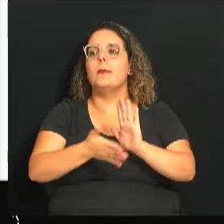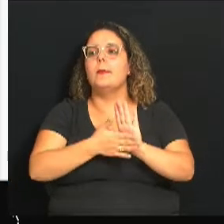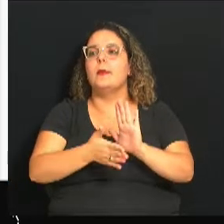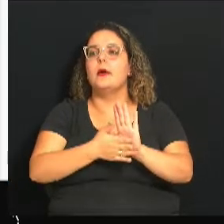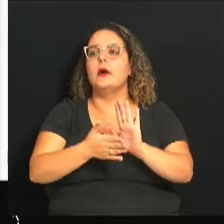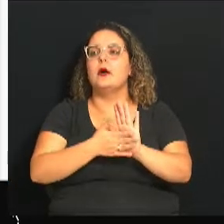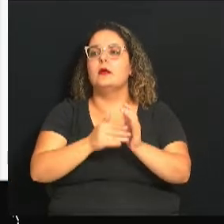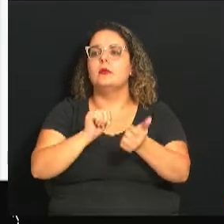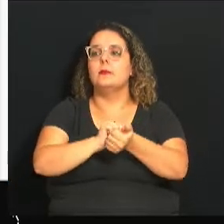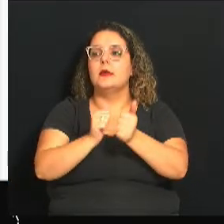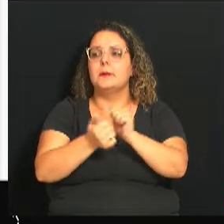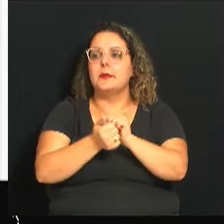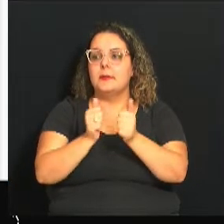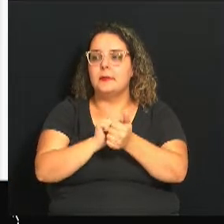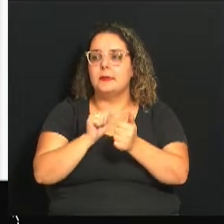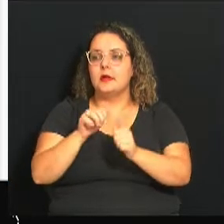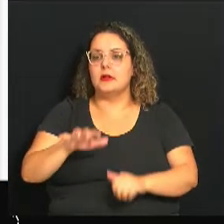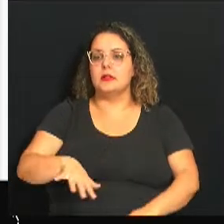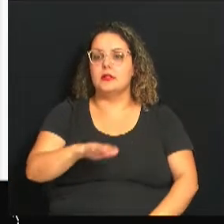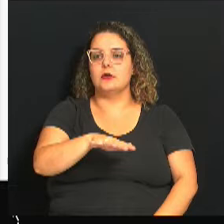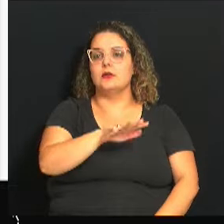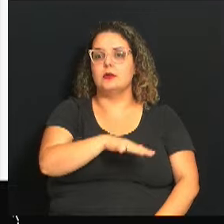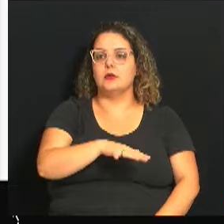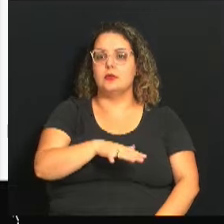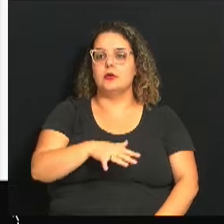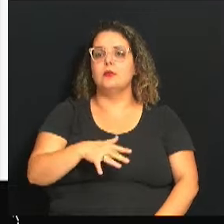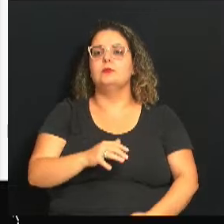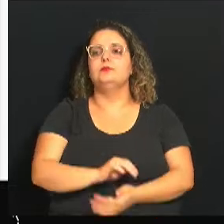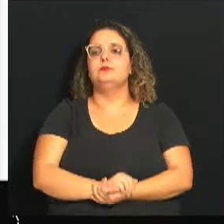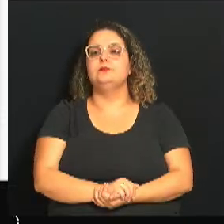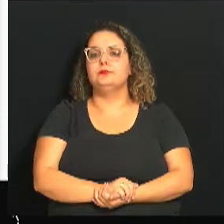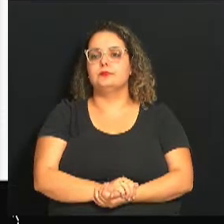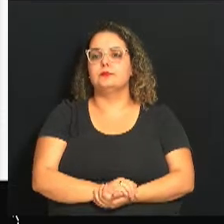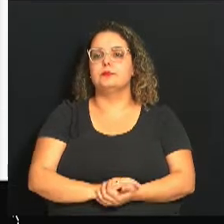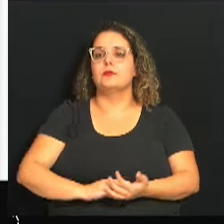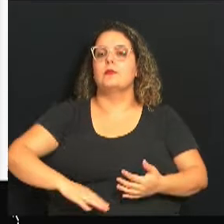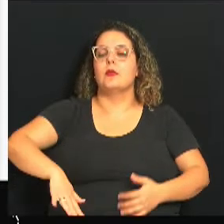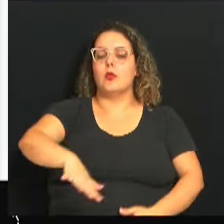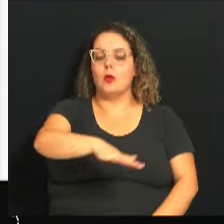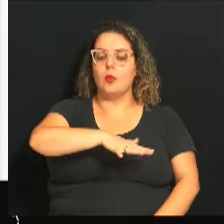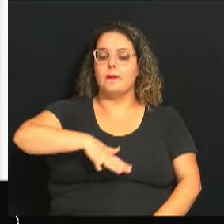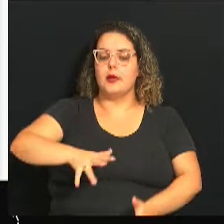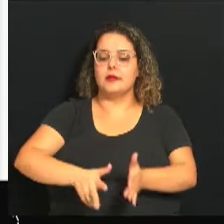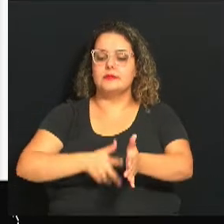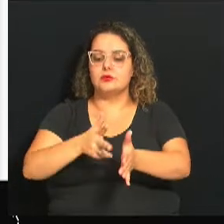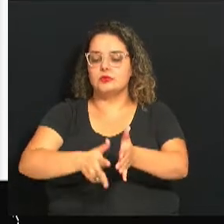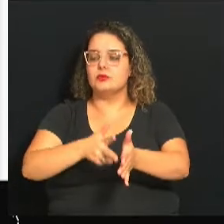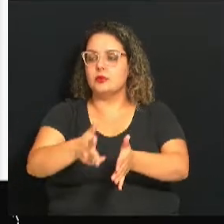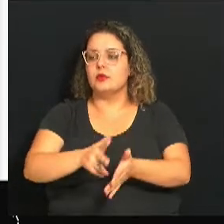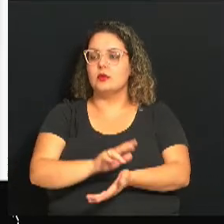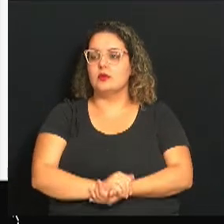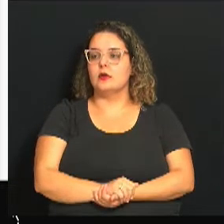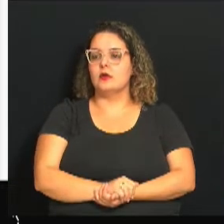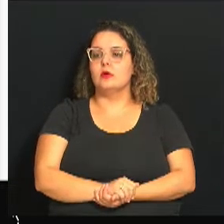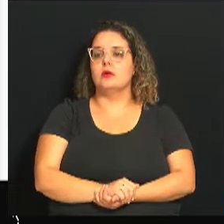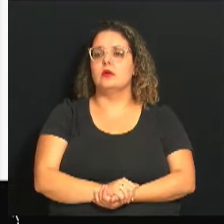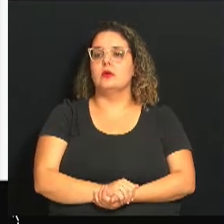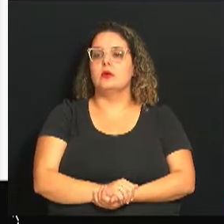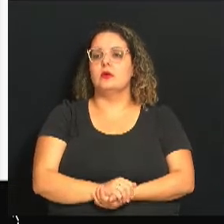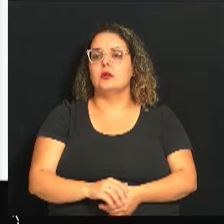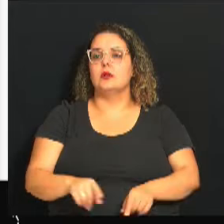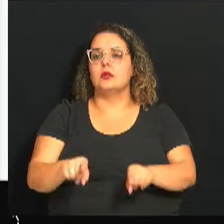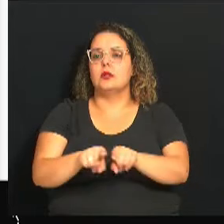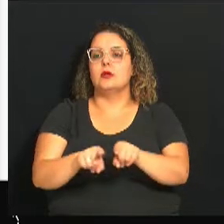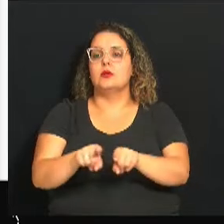requalificação dessas áreas. O pátio ferroviário, como mesmo já falei anteriormente, e tem o SESC, que seria também